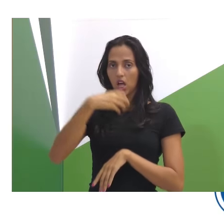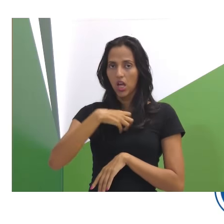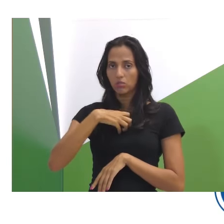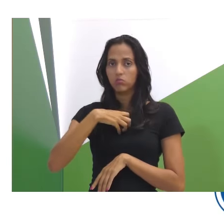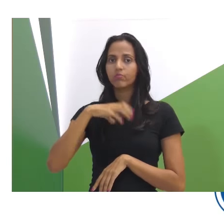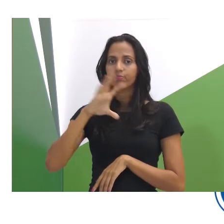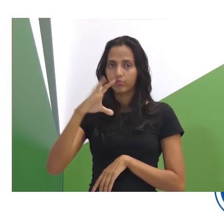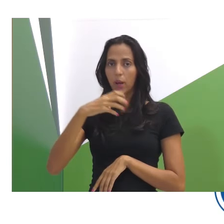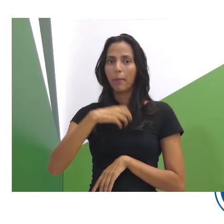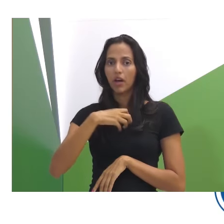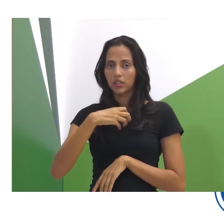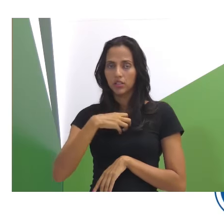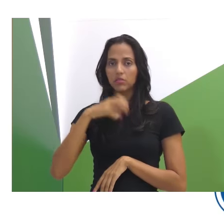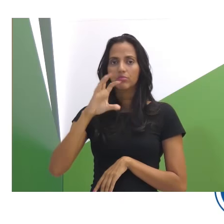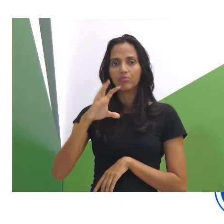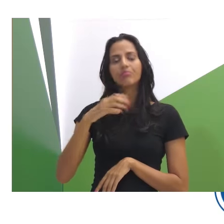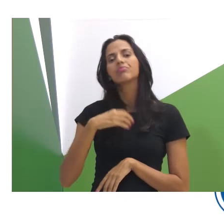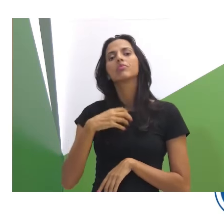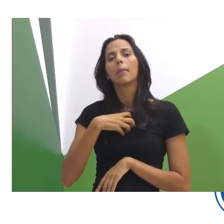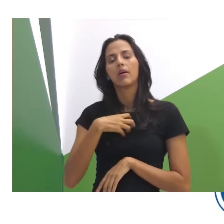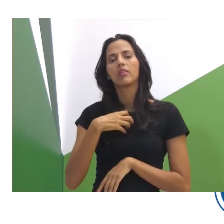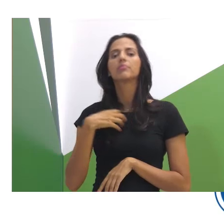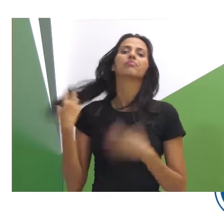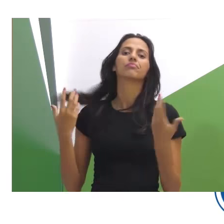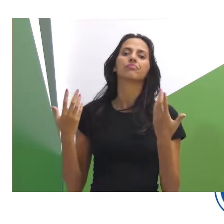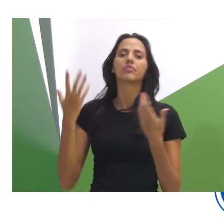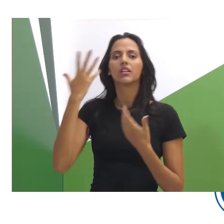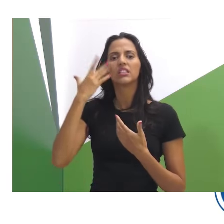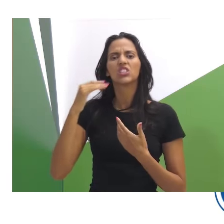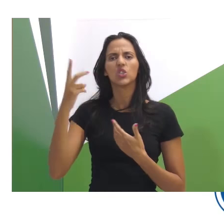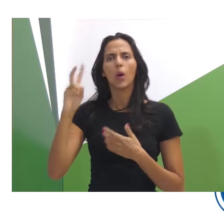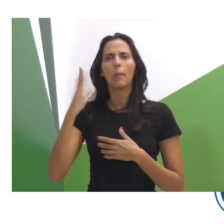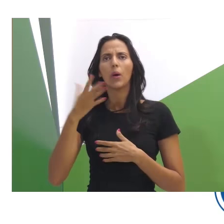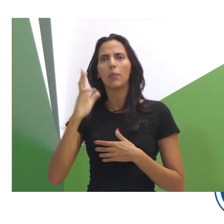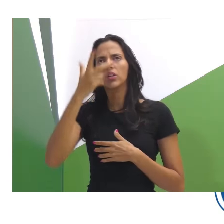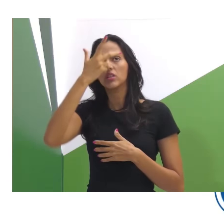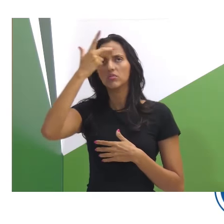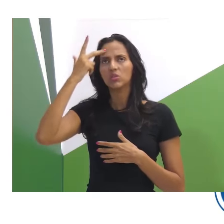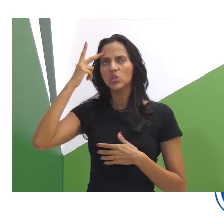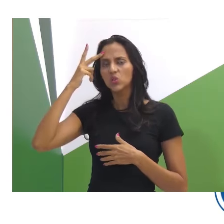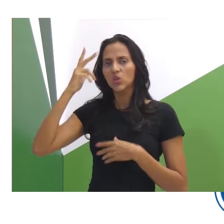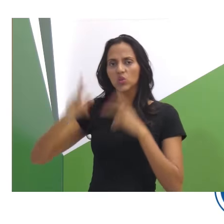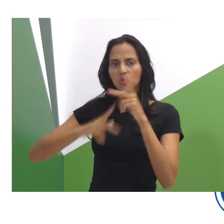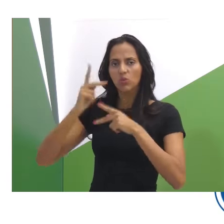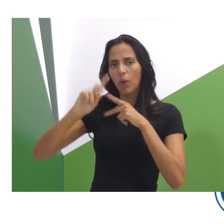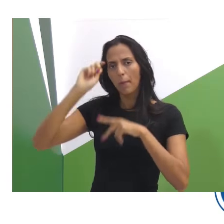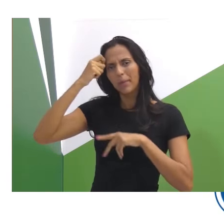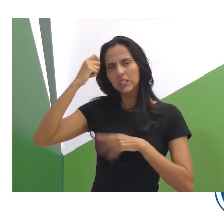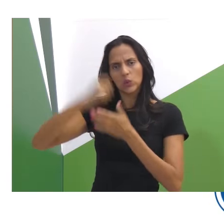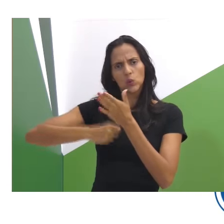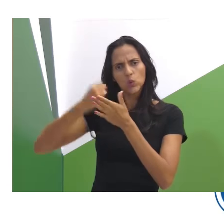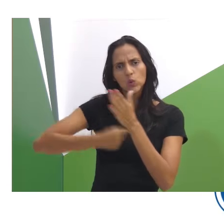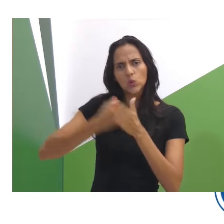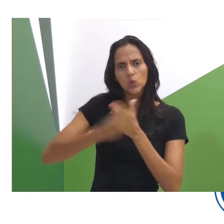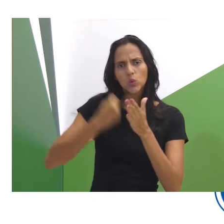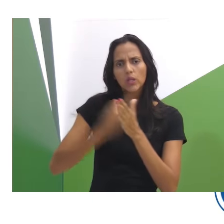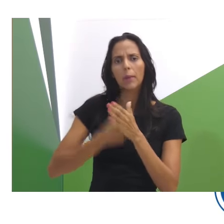negros e islamizados. Durou dois dias inteiros, mas rapidamente essa rebelião foi sufocada pelas tropas do governo,